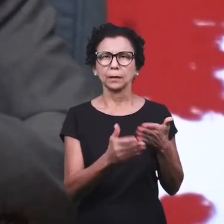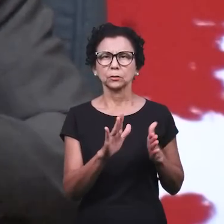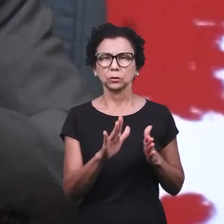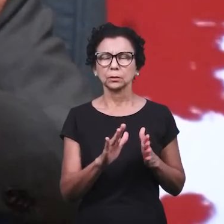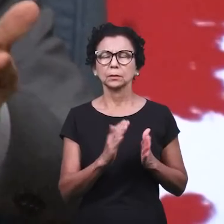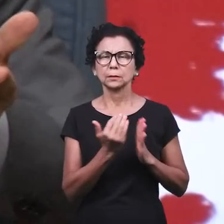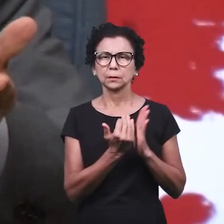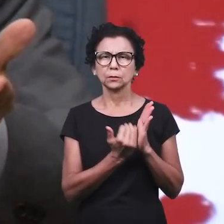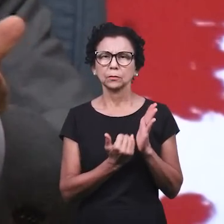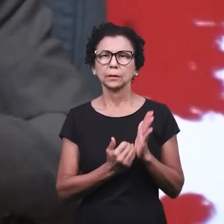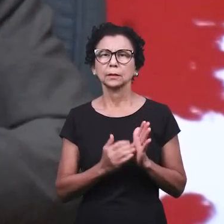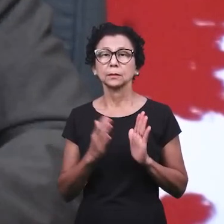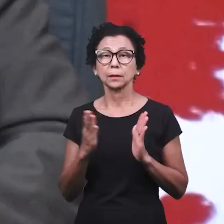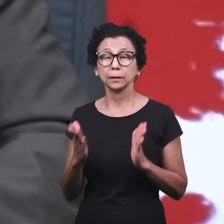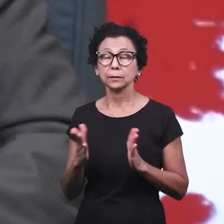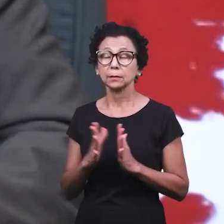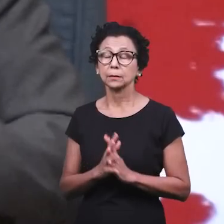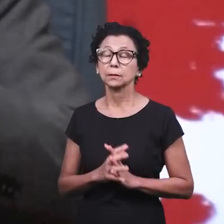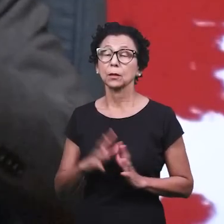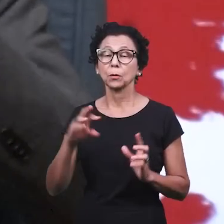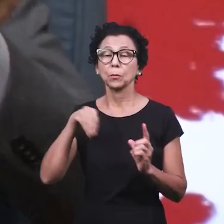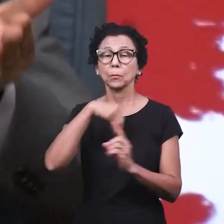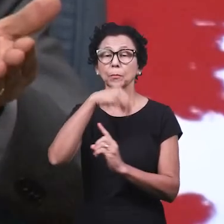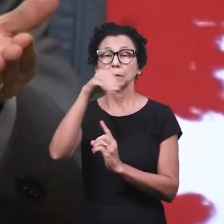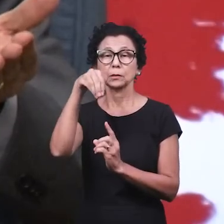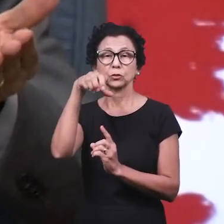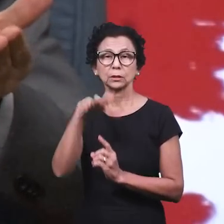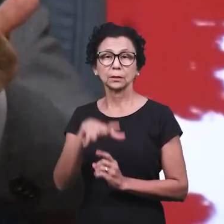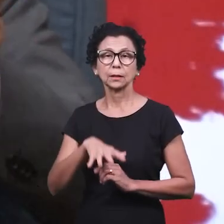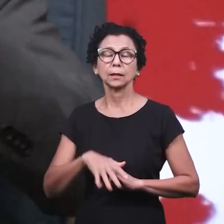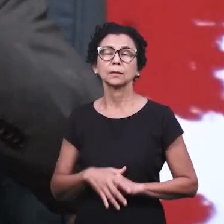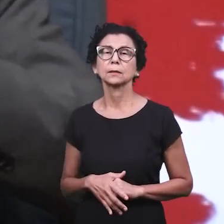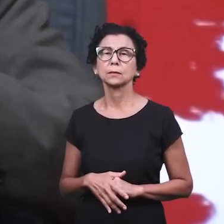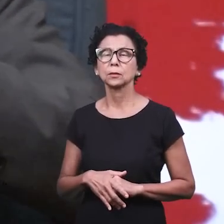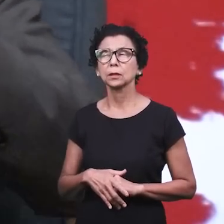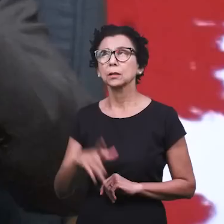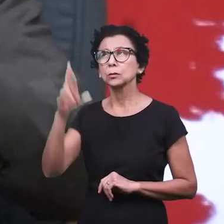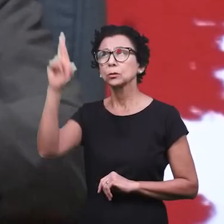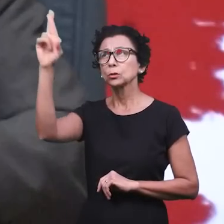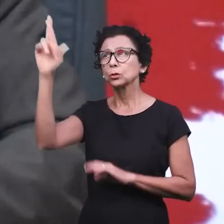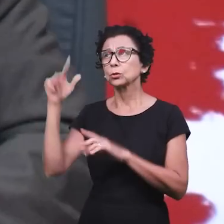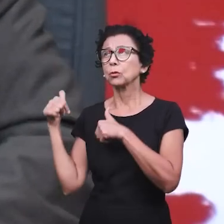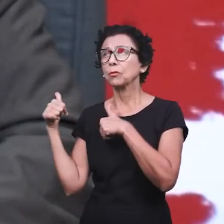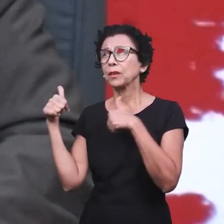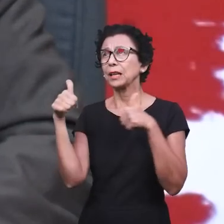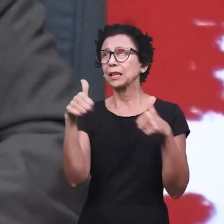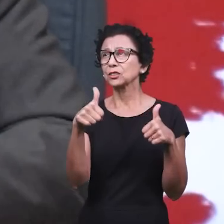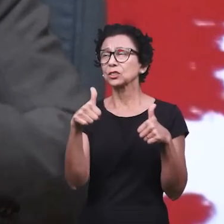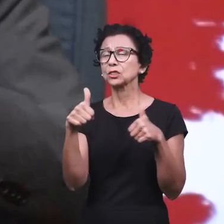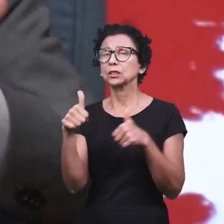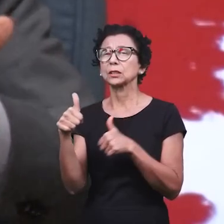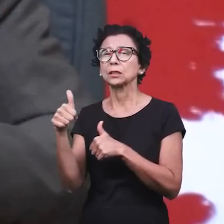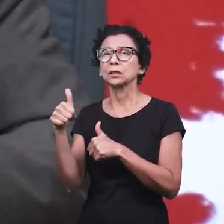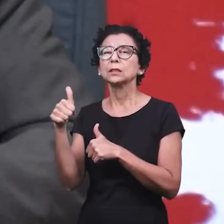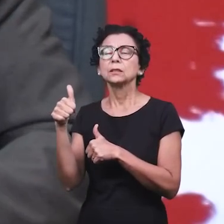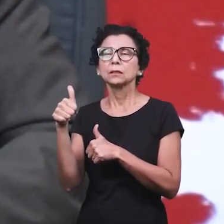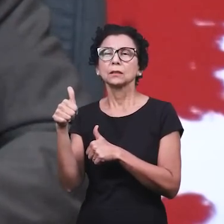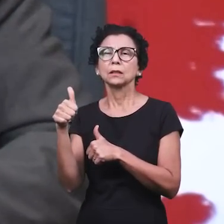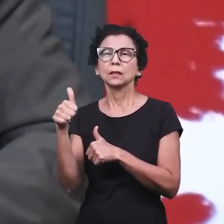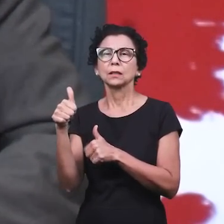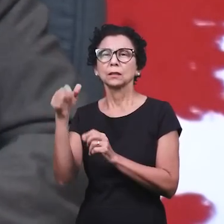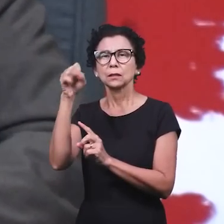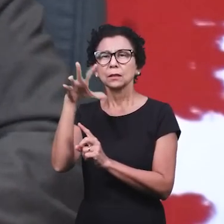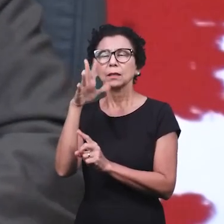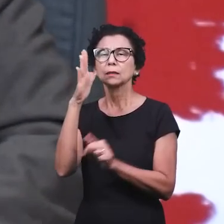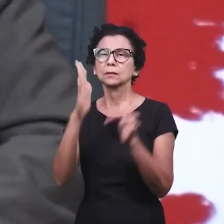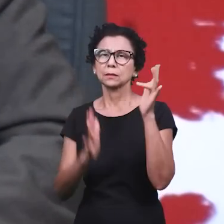o recurso da graça é o recurso que você usa para que a graça se manifeste, a graça seja